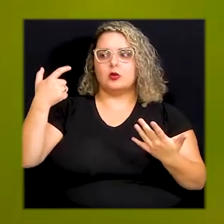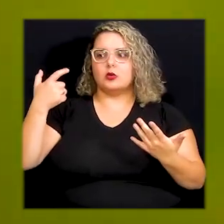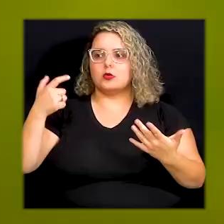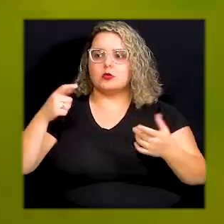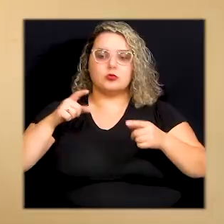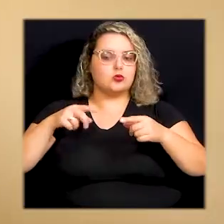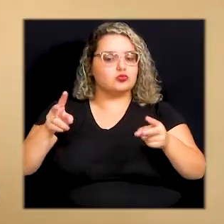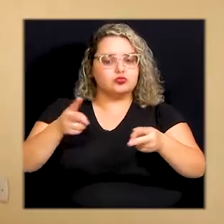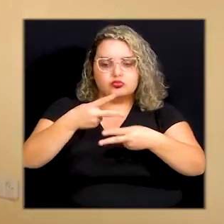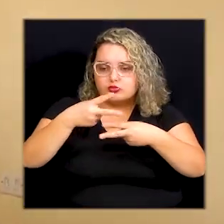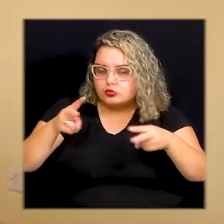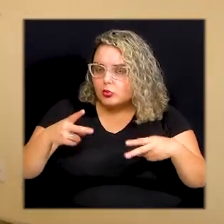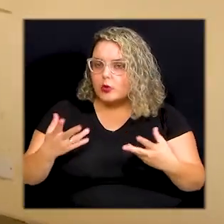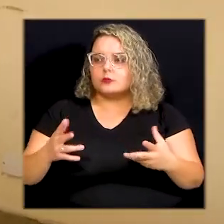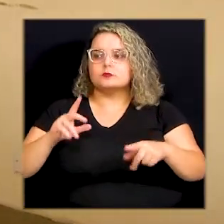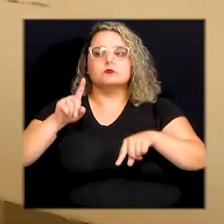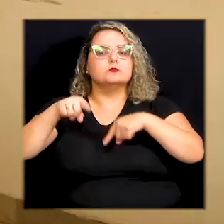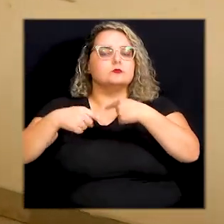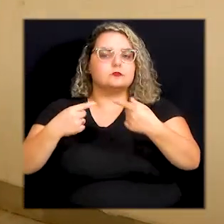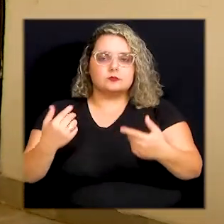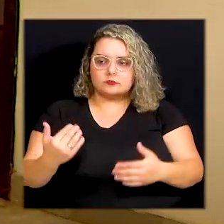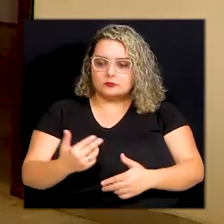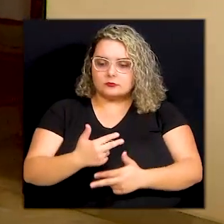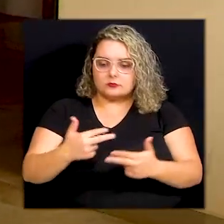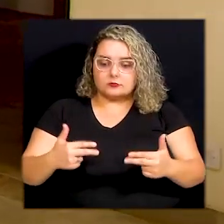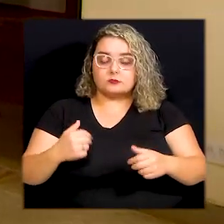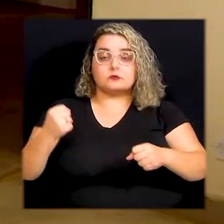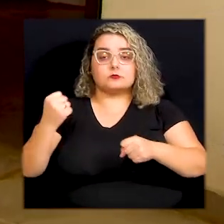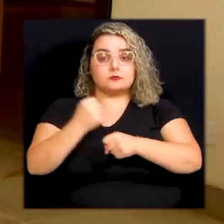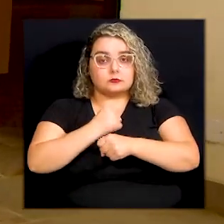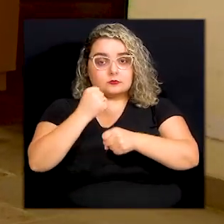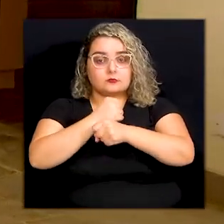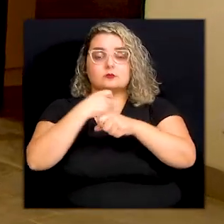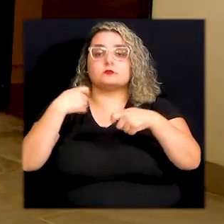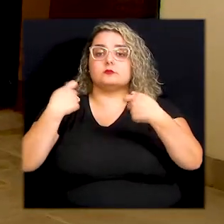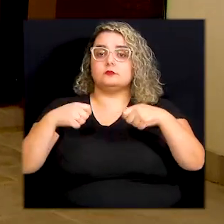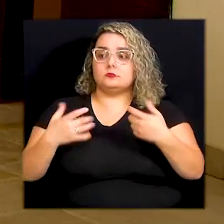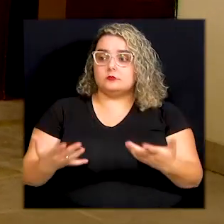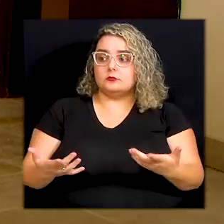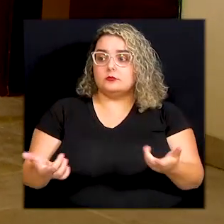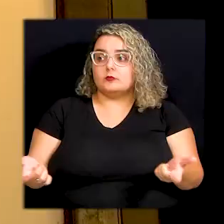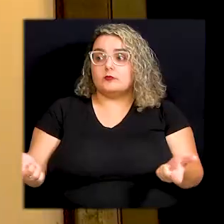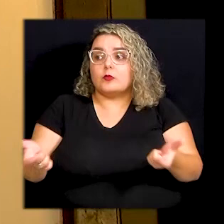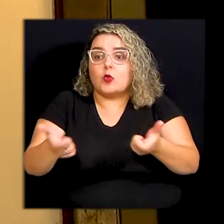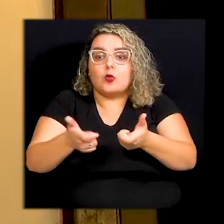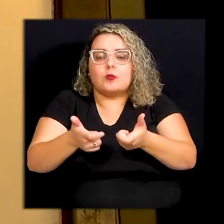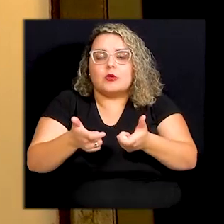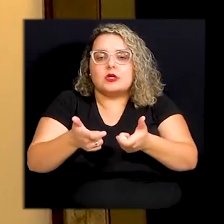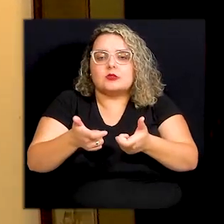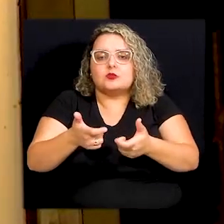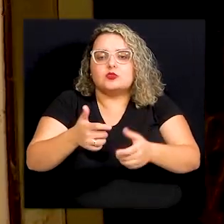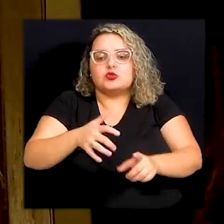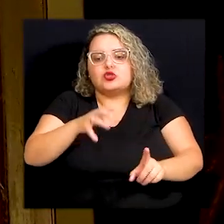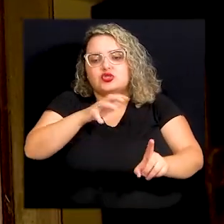né? Os ventos, e construir o que for necessário com o mínimo de